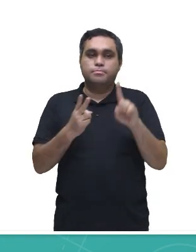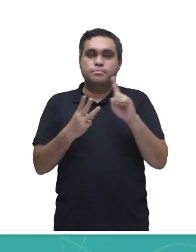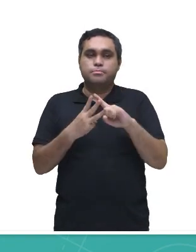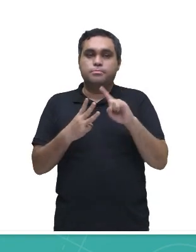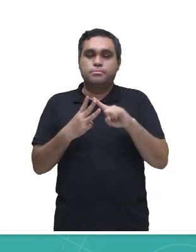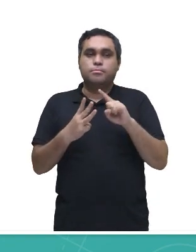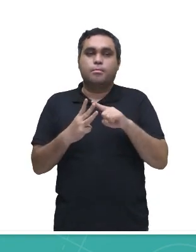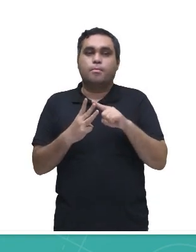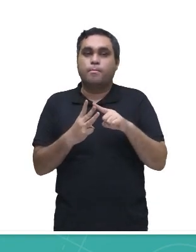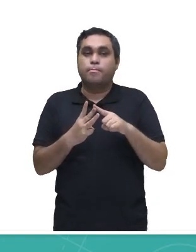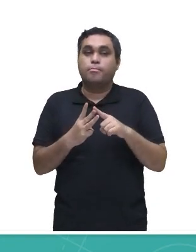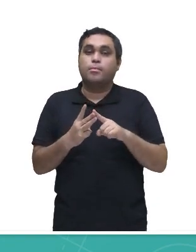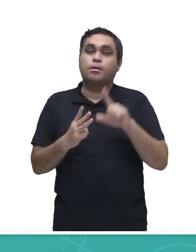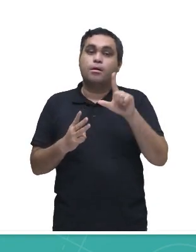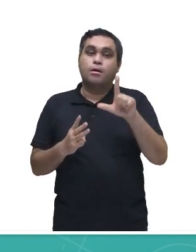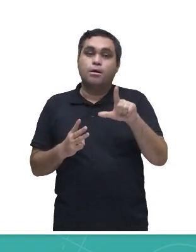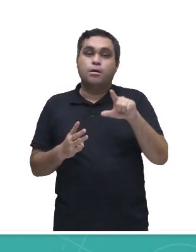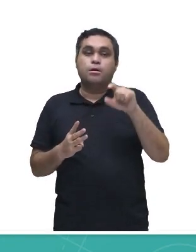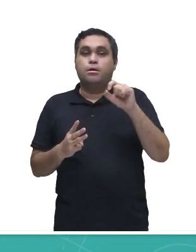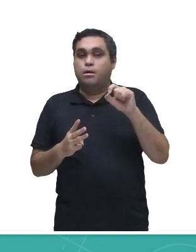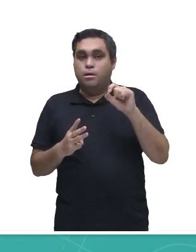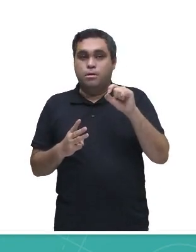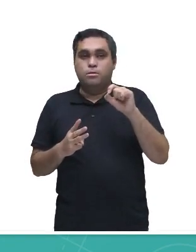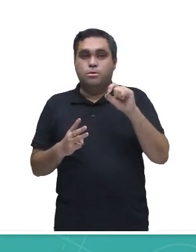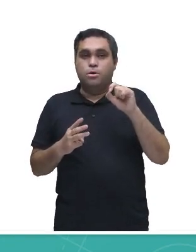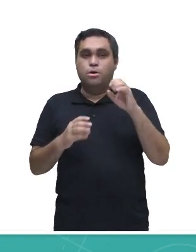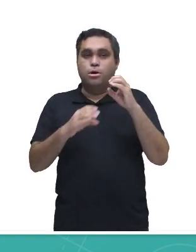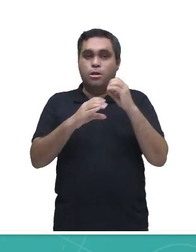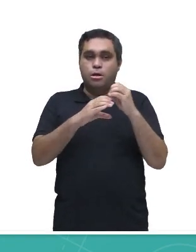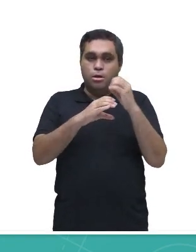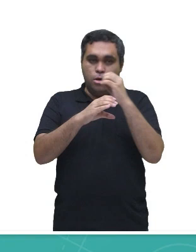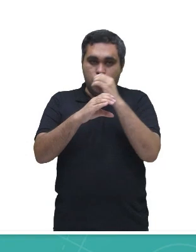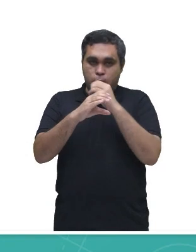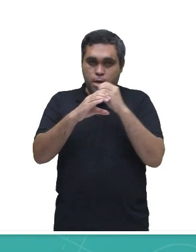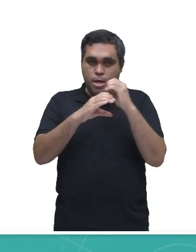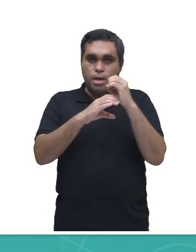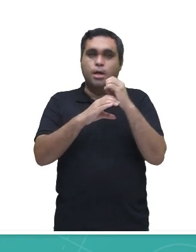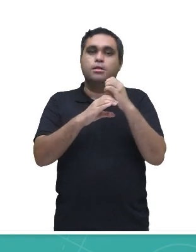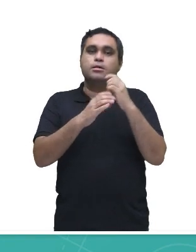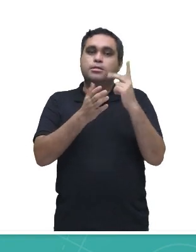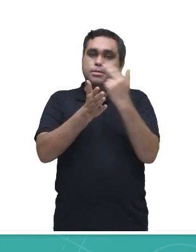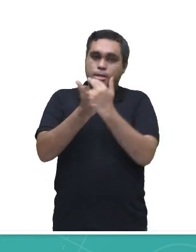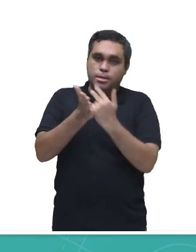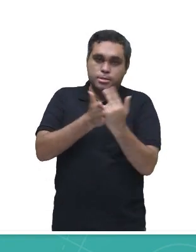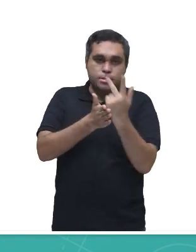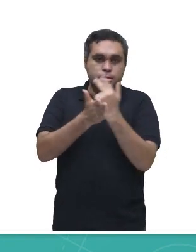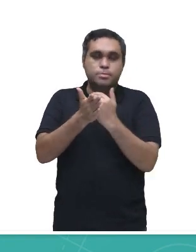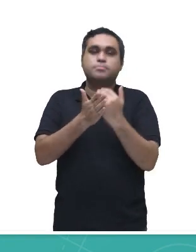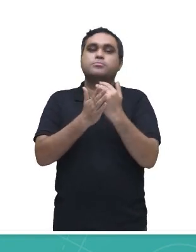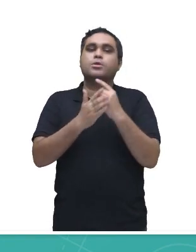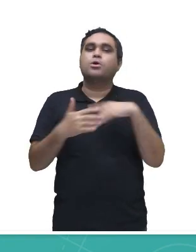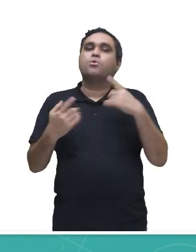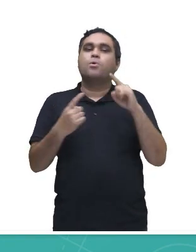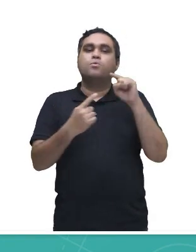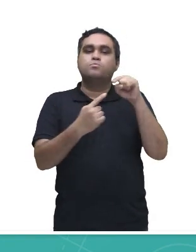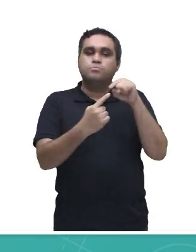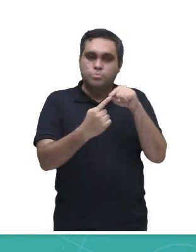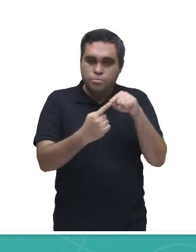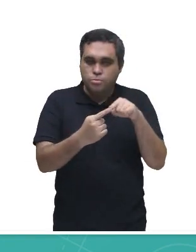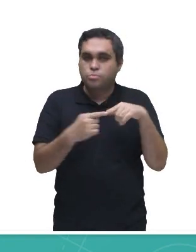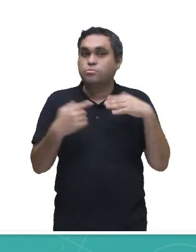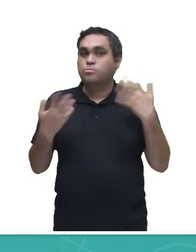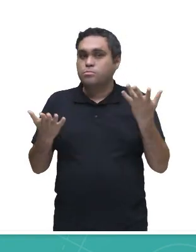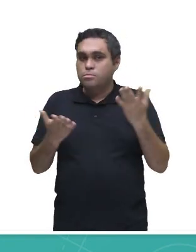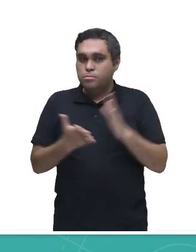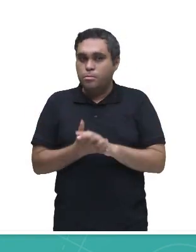Escolha uma organela, desenhe e escreva sua função. Nós mostramos aí várias organelas para vocês, né? E aqui eu vou mostrar